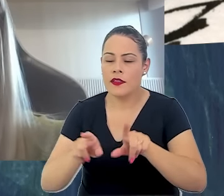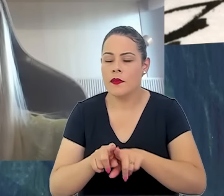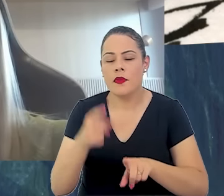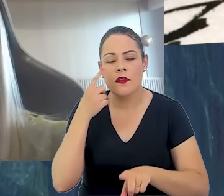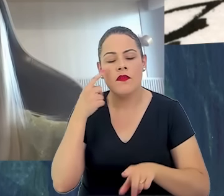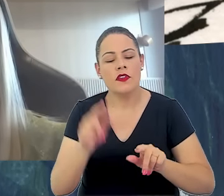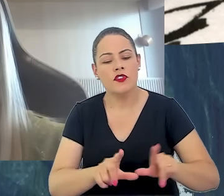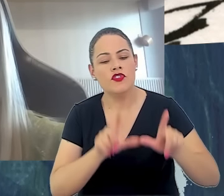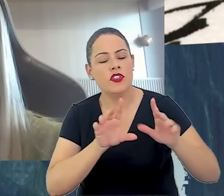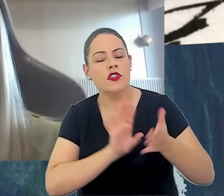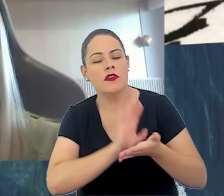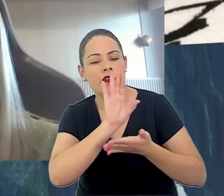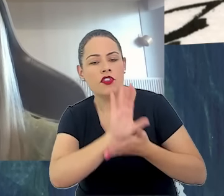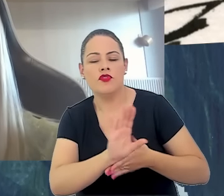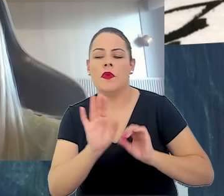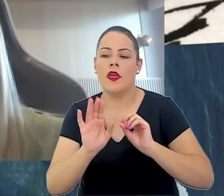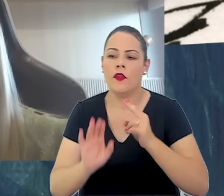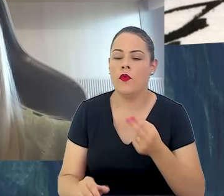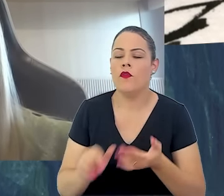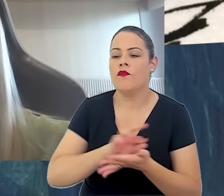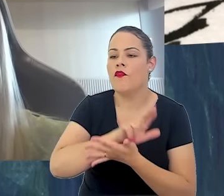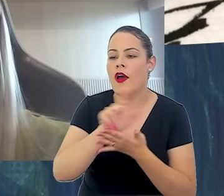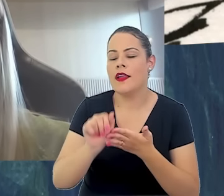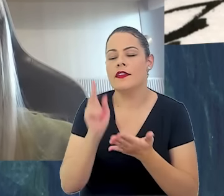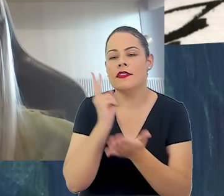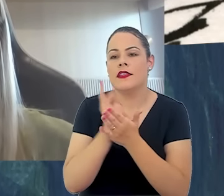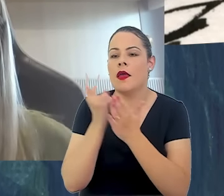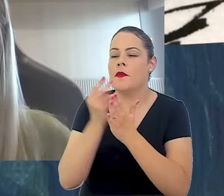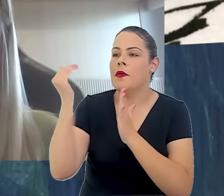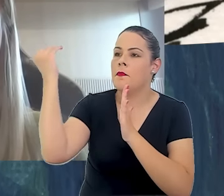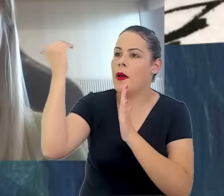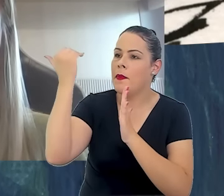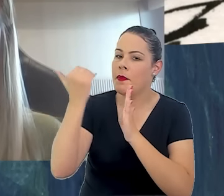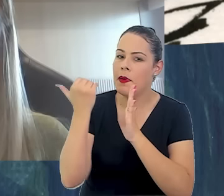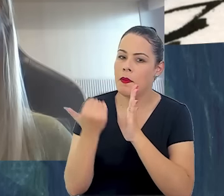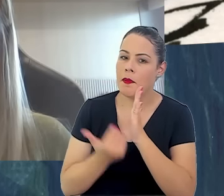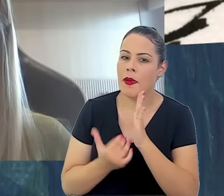em opções de título de investimento, etc., cascateando aí